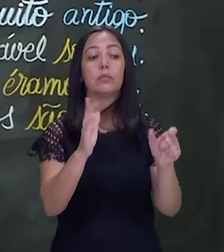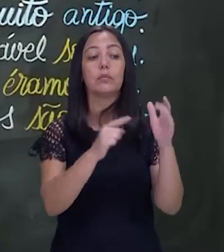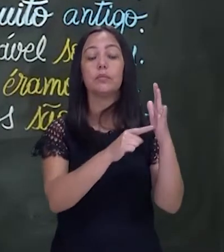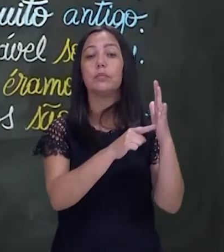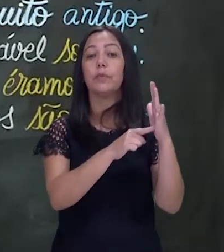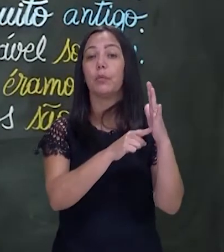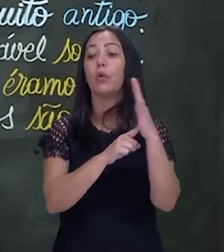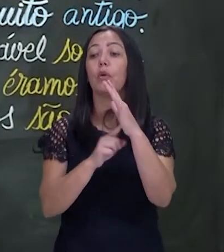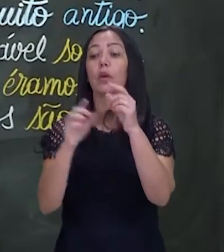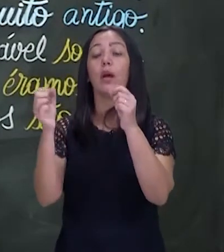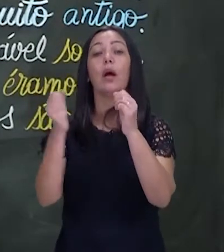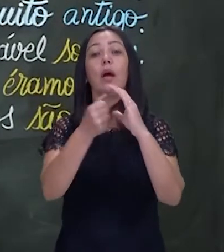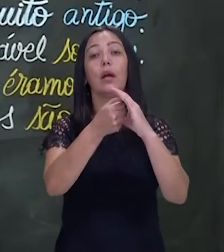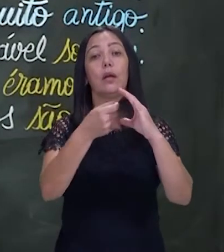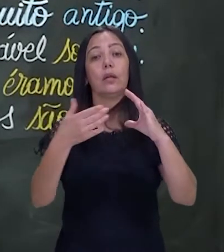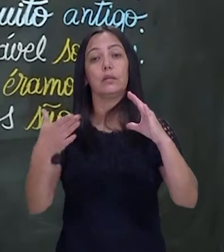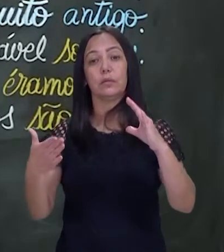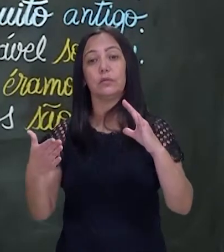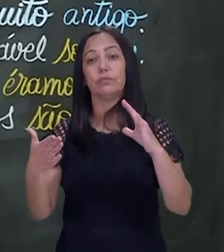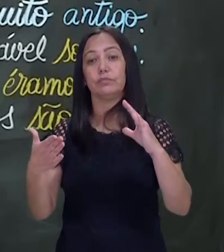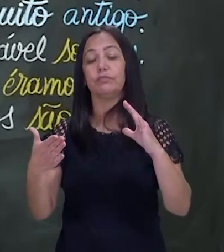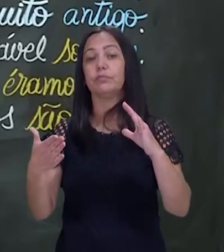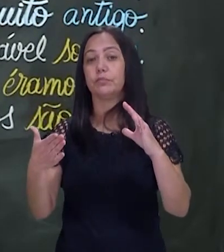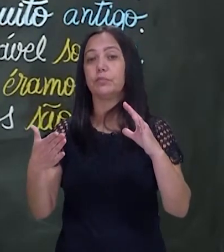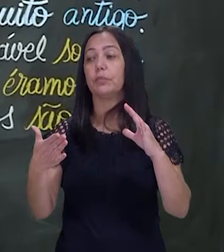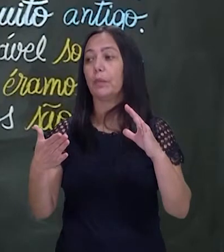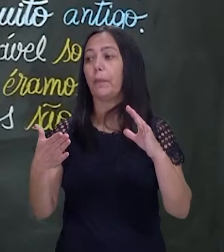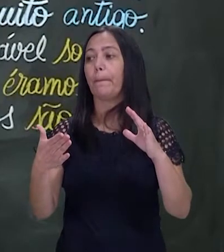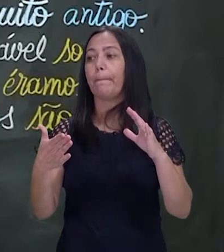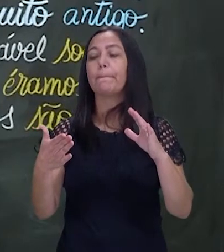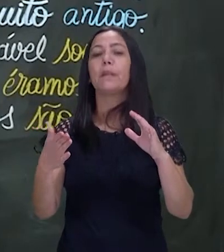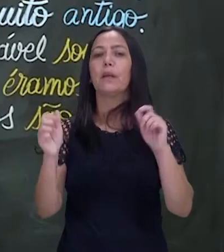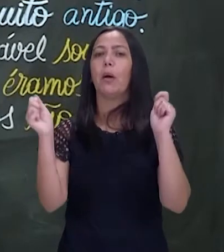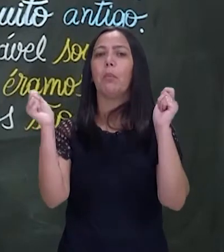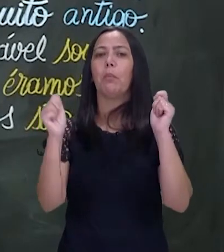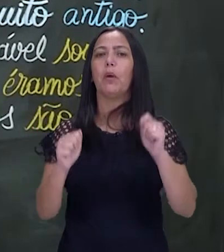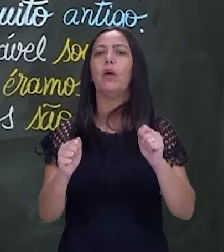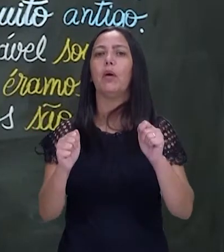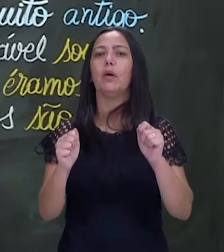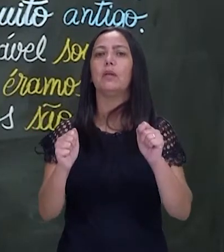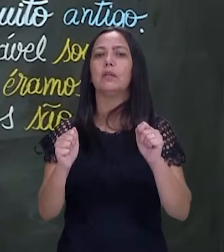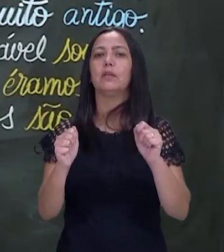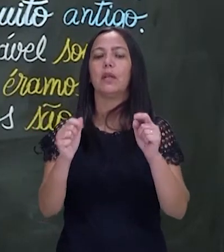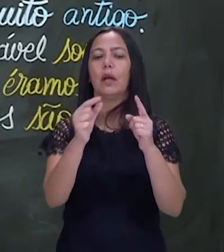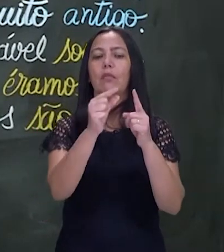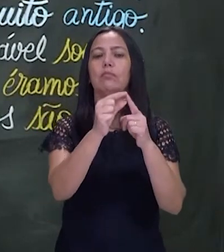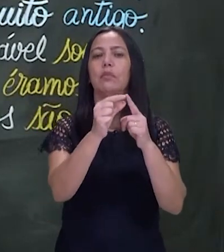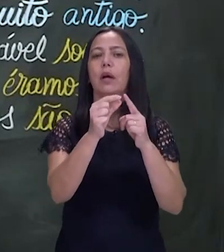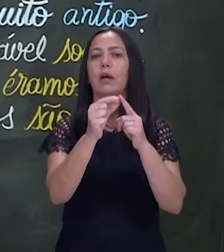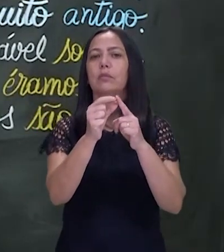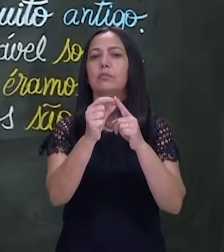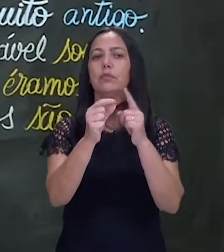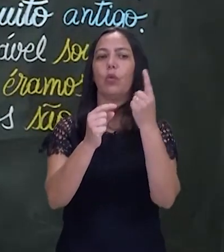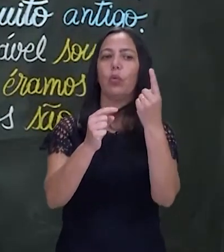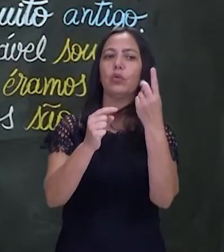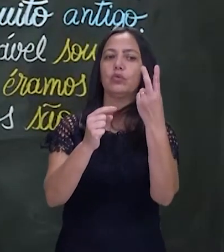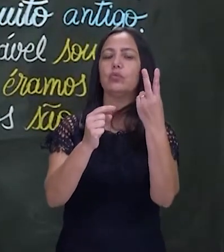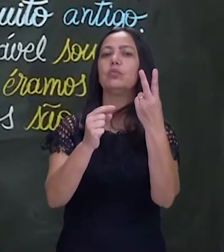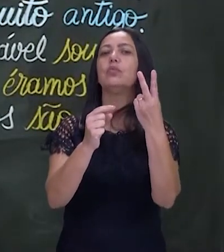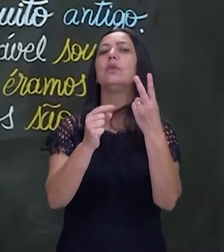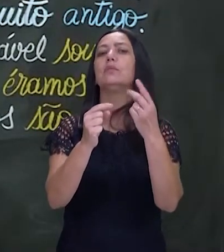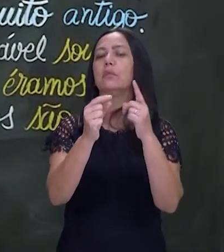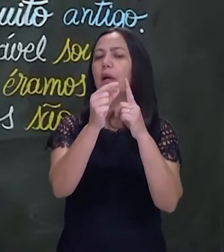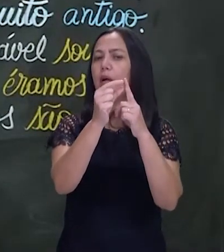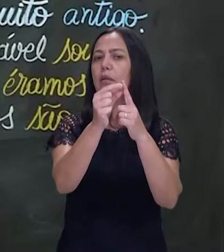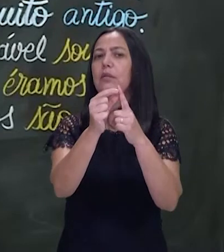já que o adjetivo e o substantivo são classes variáveis. Eles podem ir para o plural, eles podem fazer essa flexão de número.